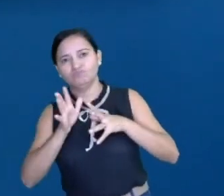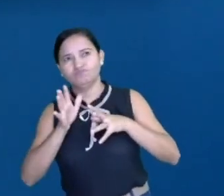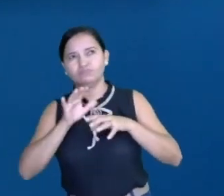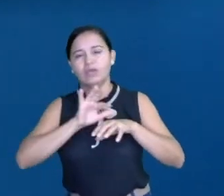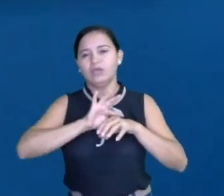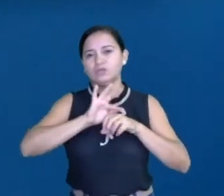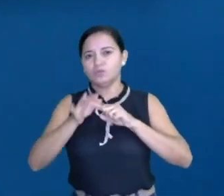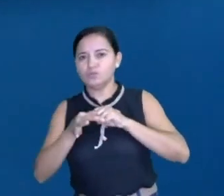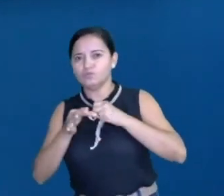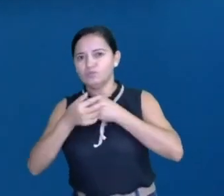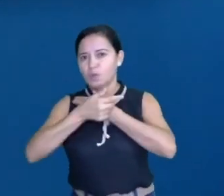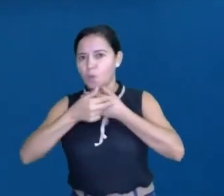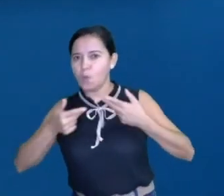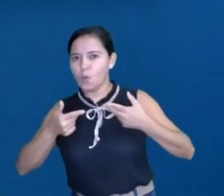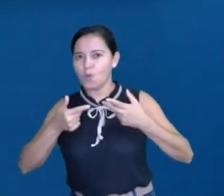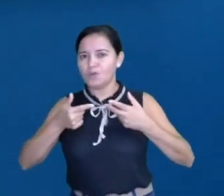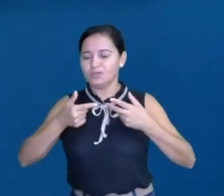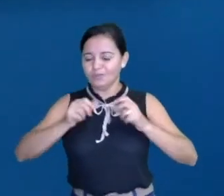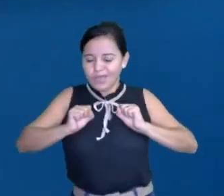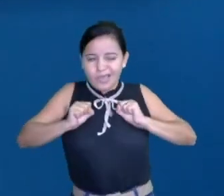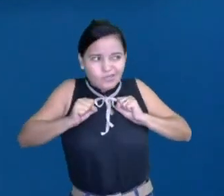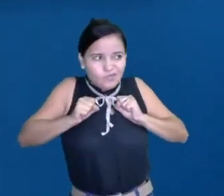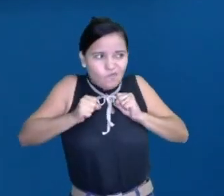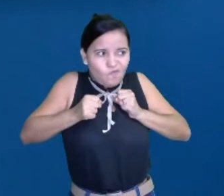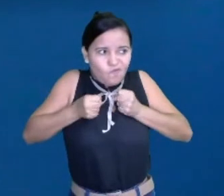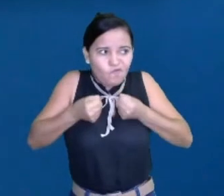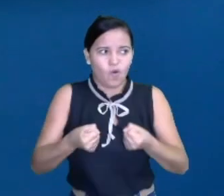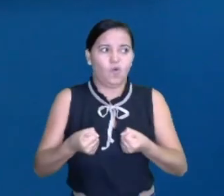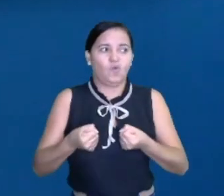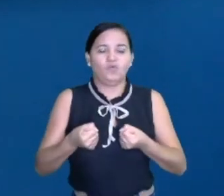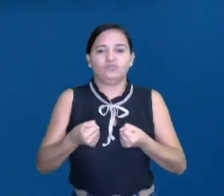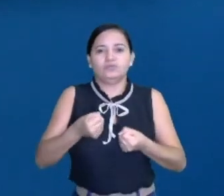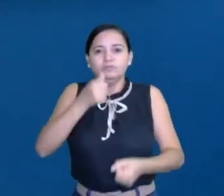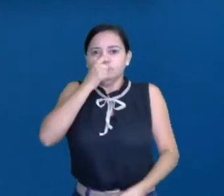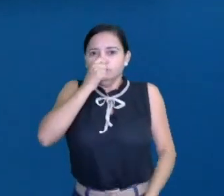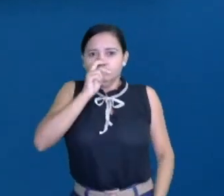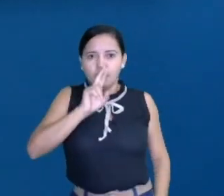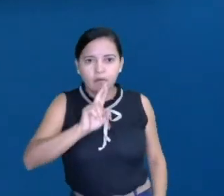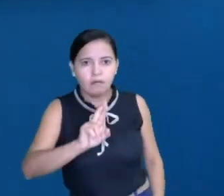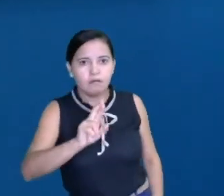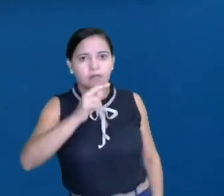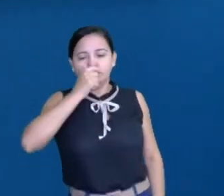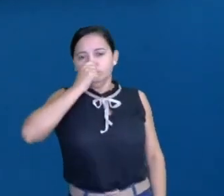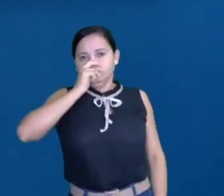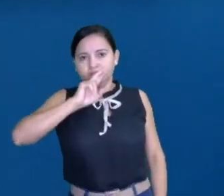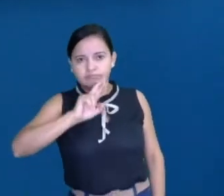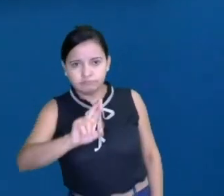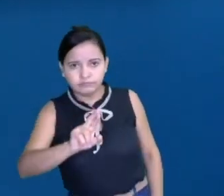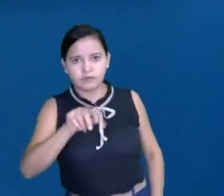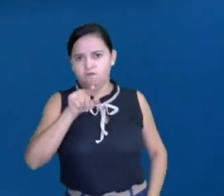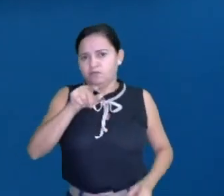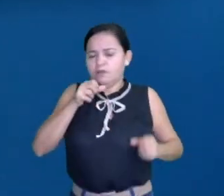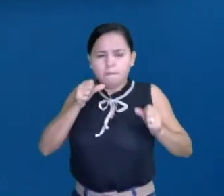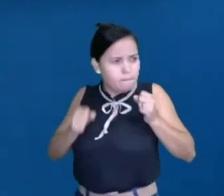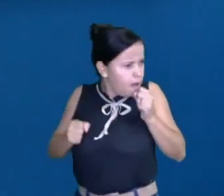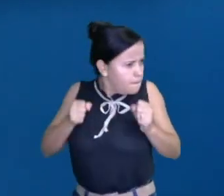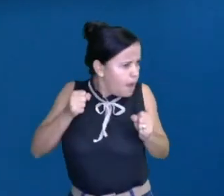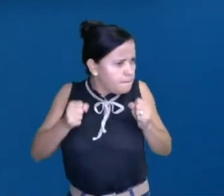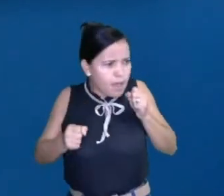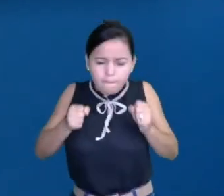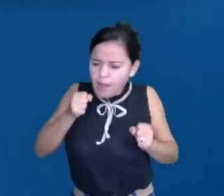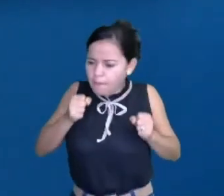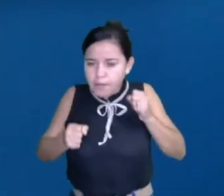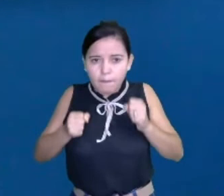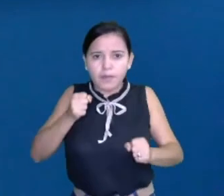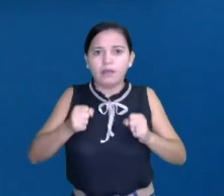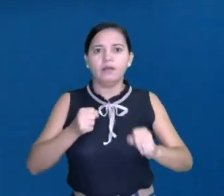fazendo esforço, nosso corpo pede mais oxigênio. Você está correndo, seu corpo pede, eu quero oxigênio para mandar para as